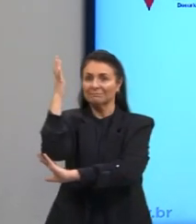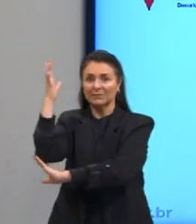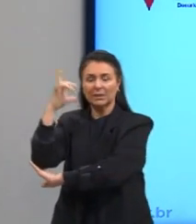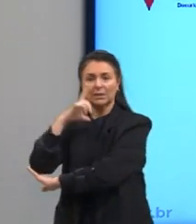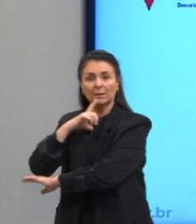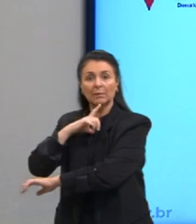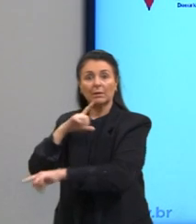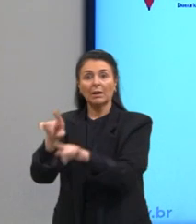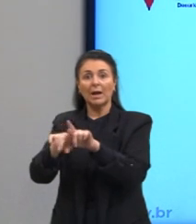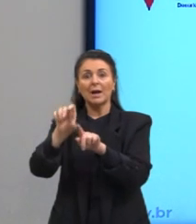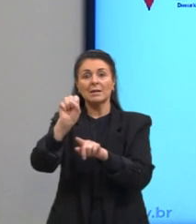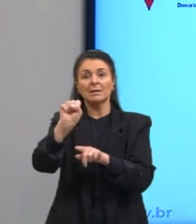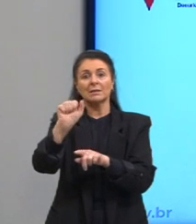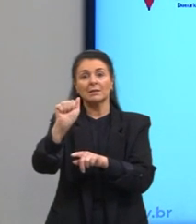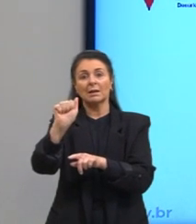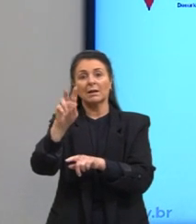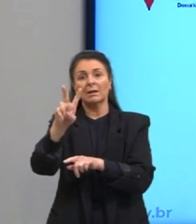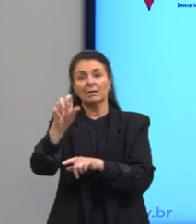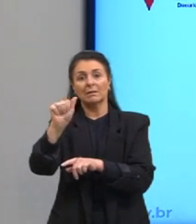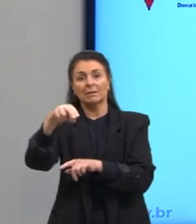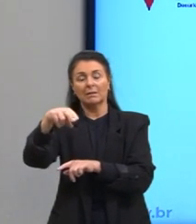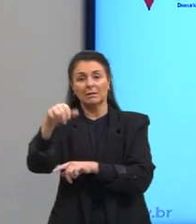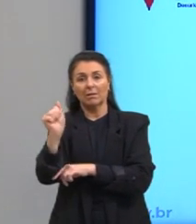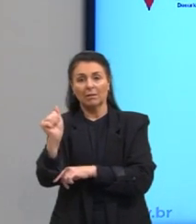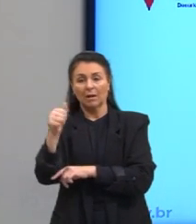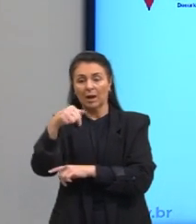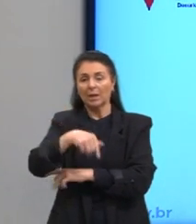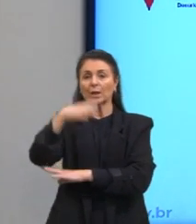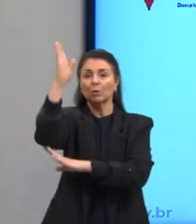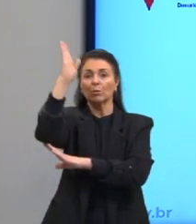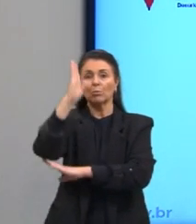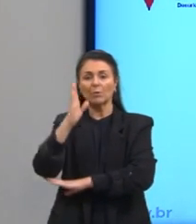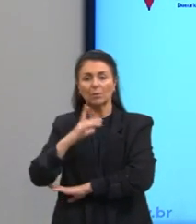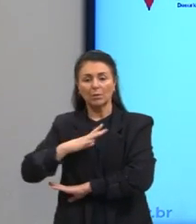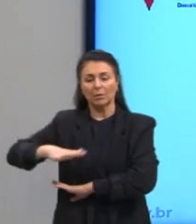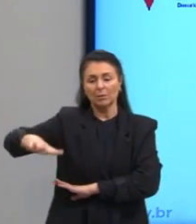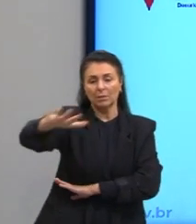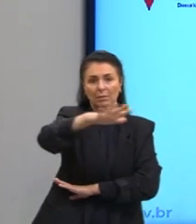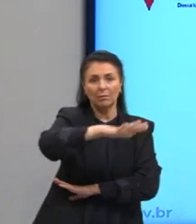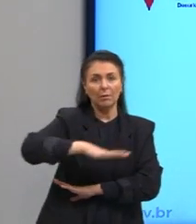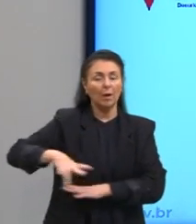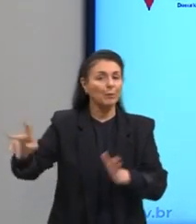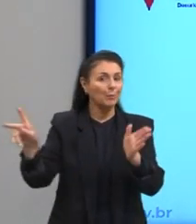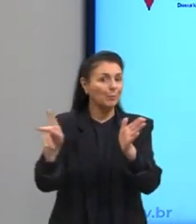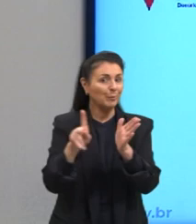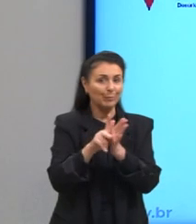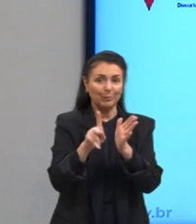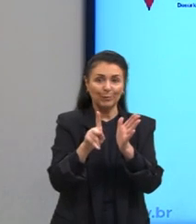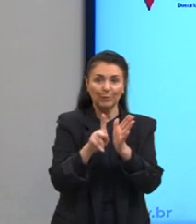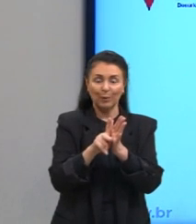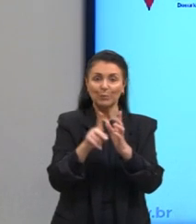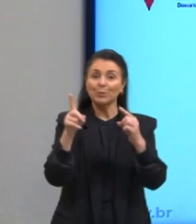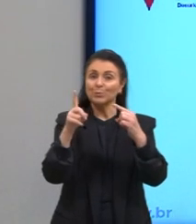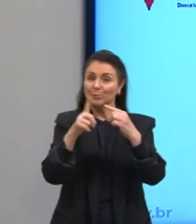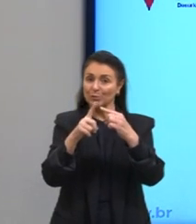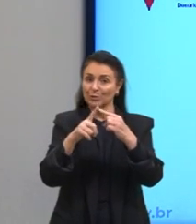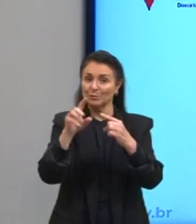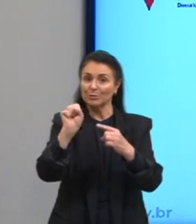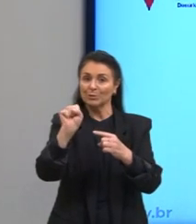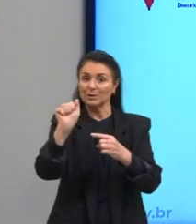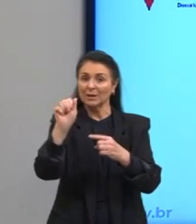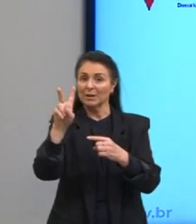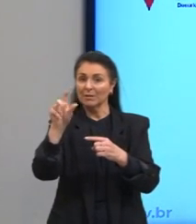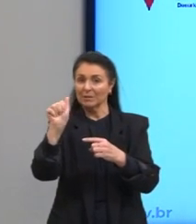aí nós vamos ter Savana aqui ó o Brasil a gente tem né um local de Savana a gente vai falar sobre isso na na próxima